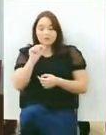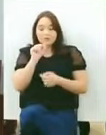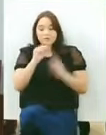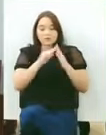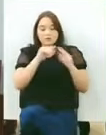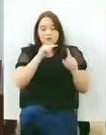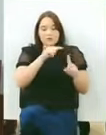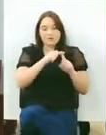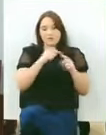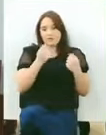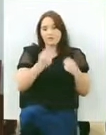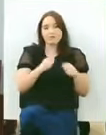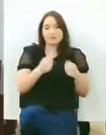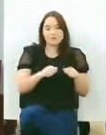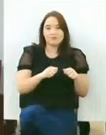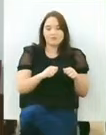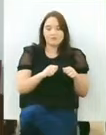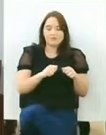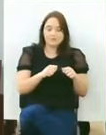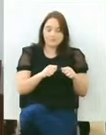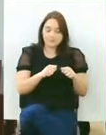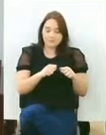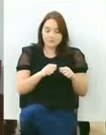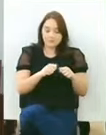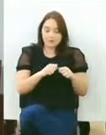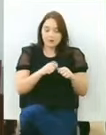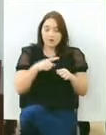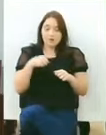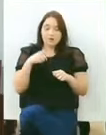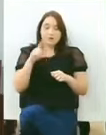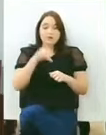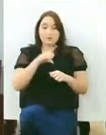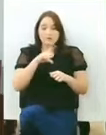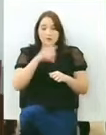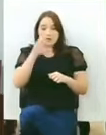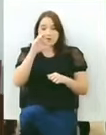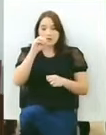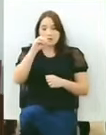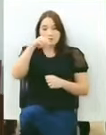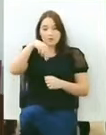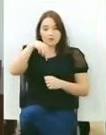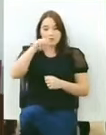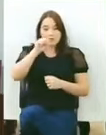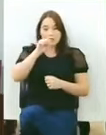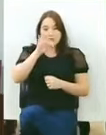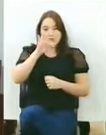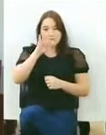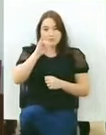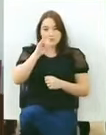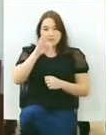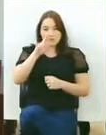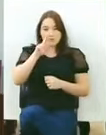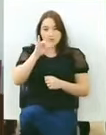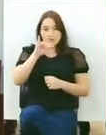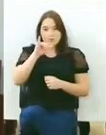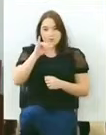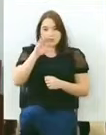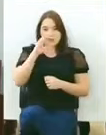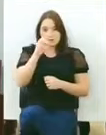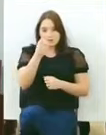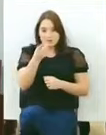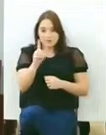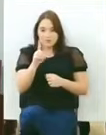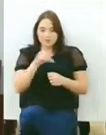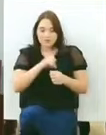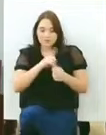a igreja. Por isso, a nossa Constituição diz que sempre que houver assembleia, pelo menos 30